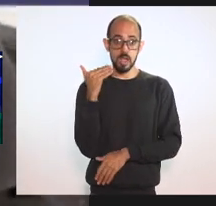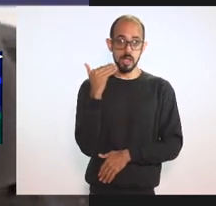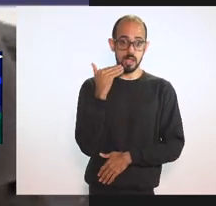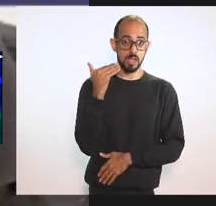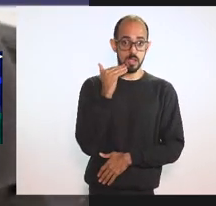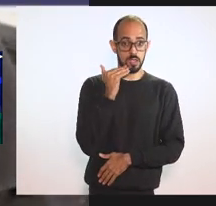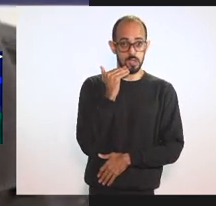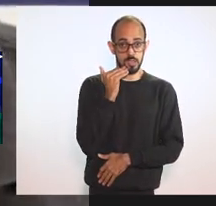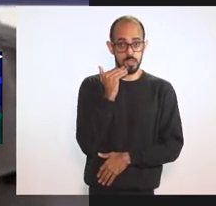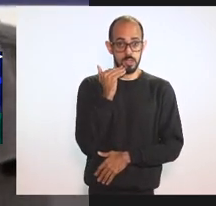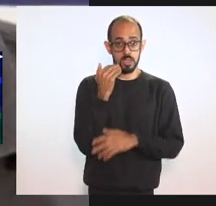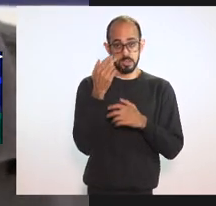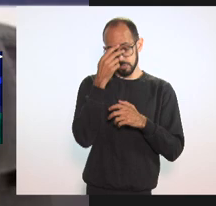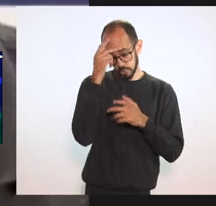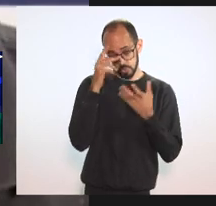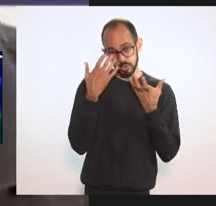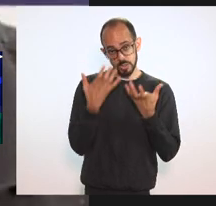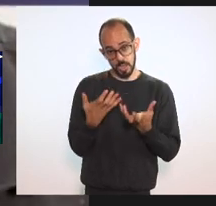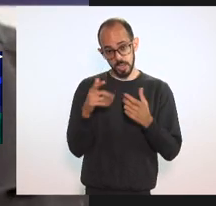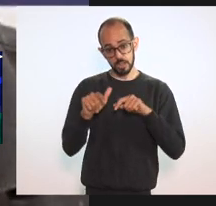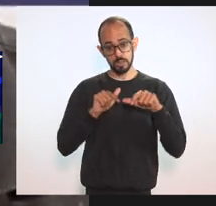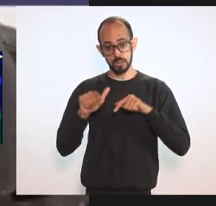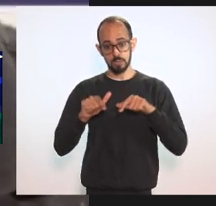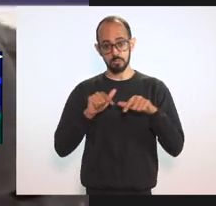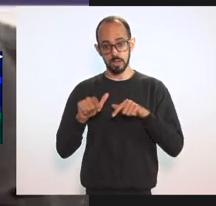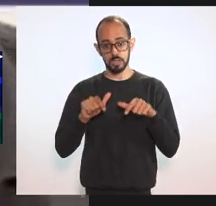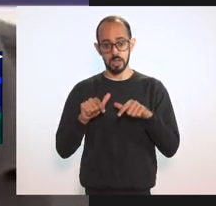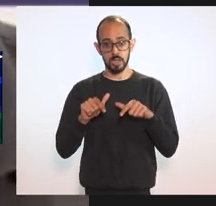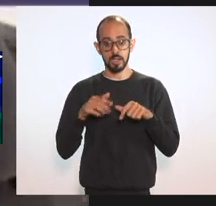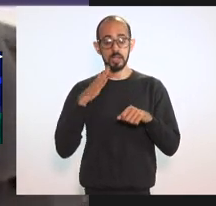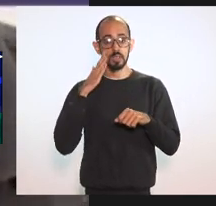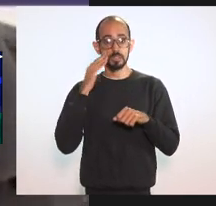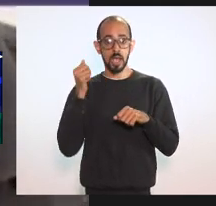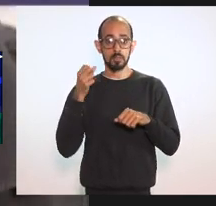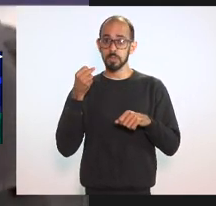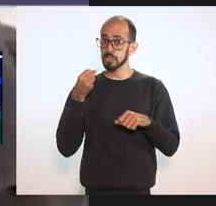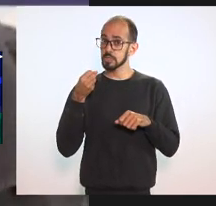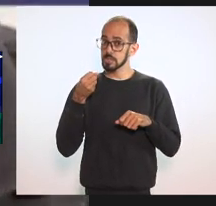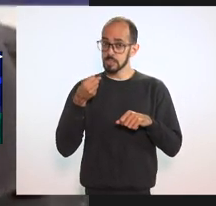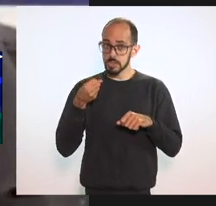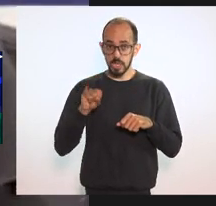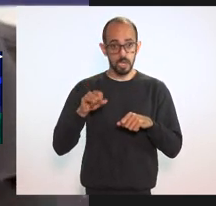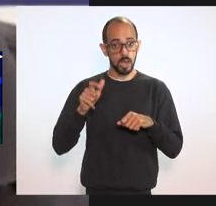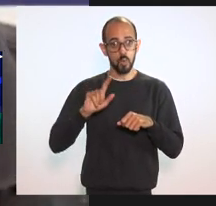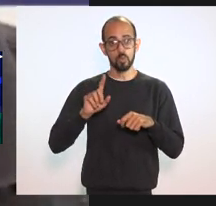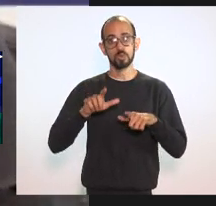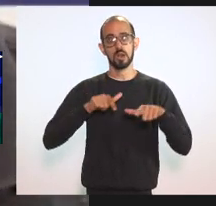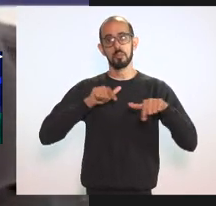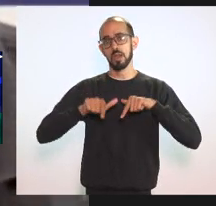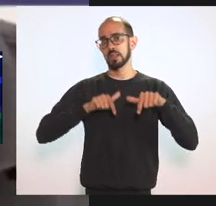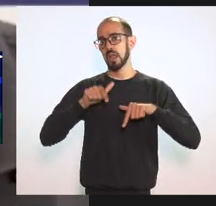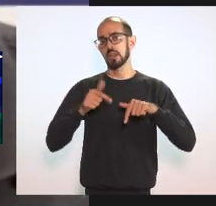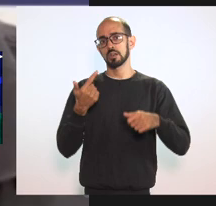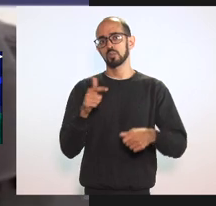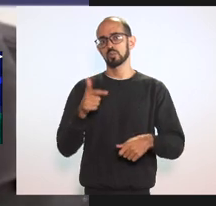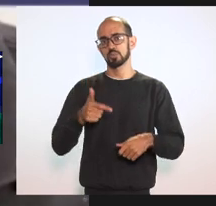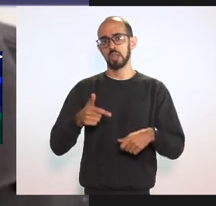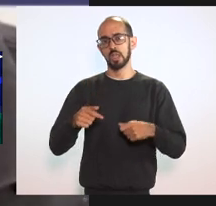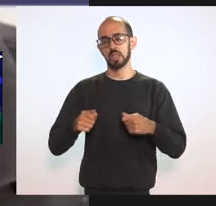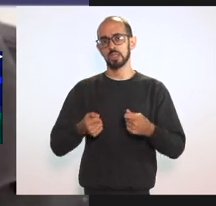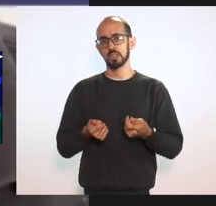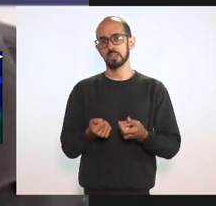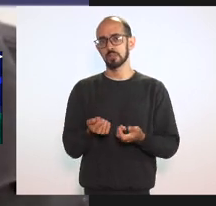pessoas querem trabalhar ela sabe se não trabalhar ela não vai ter um pão de cada dia no seu lar o